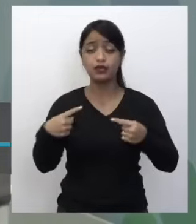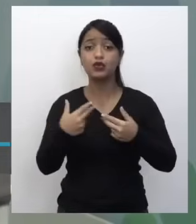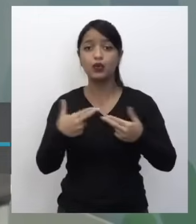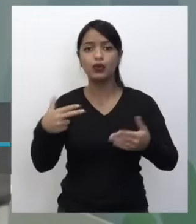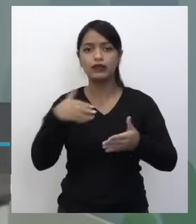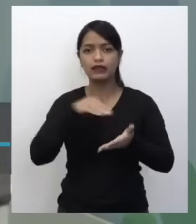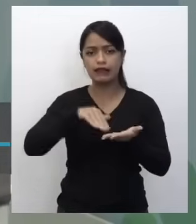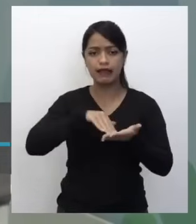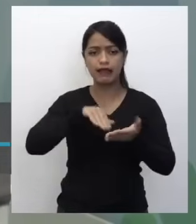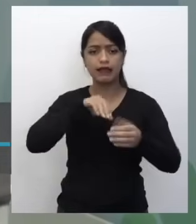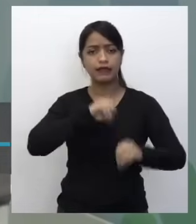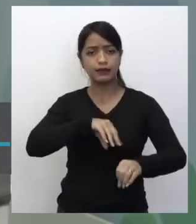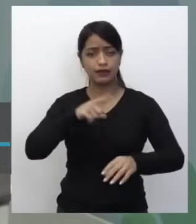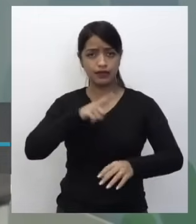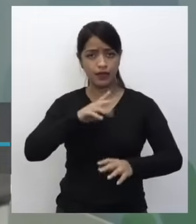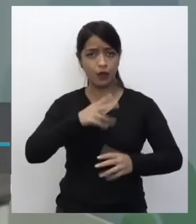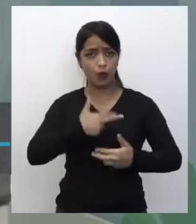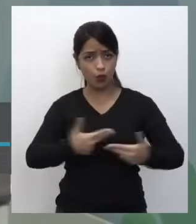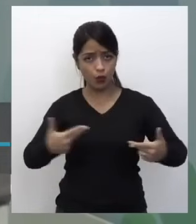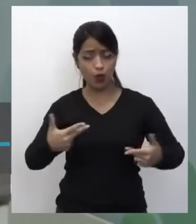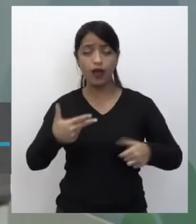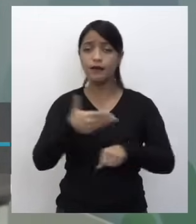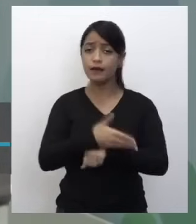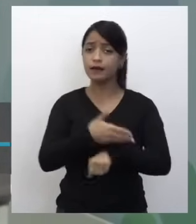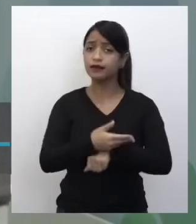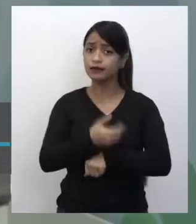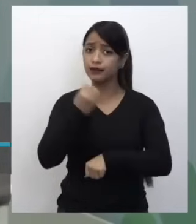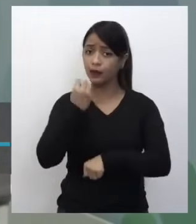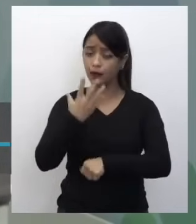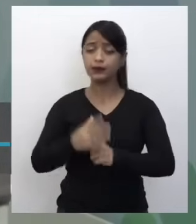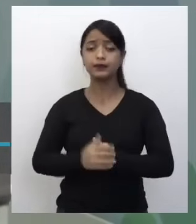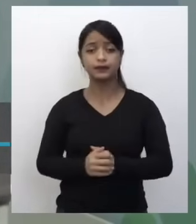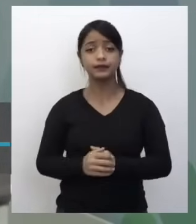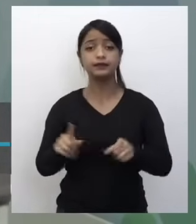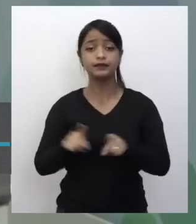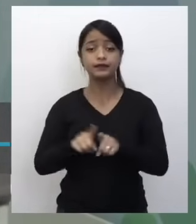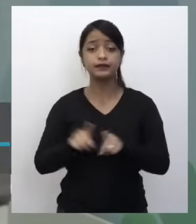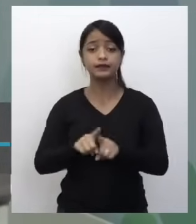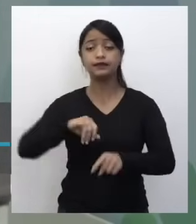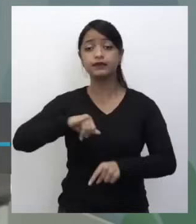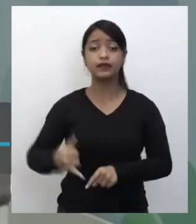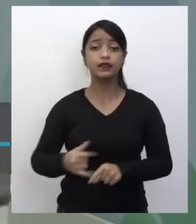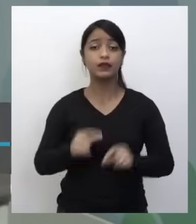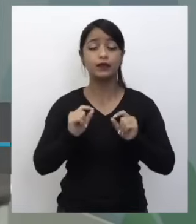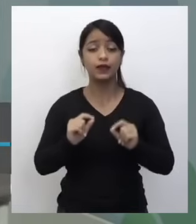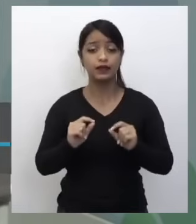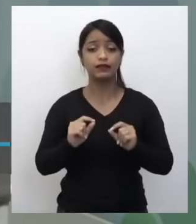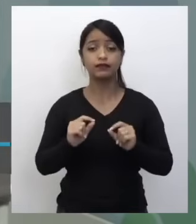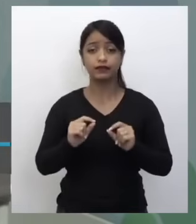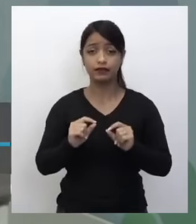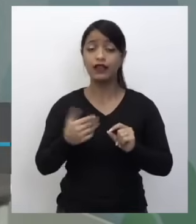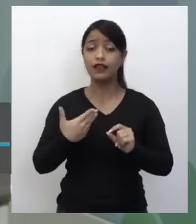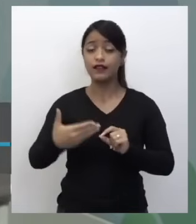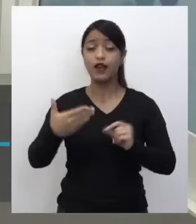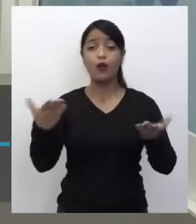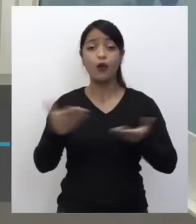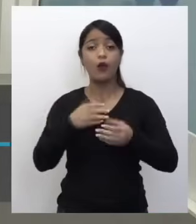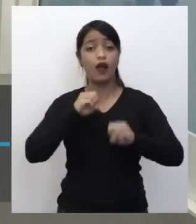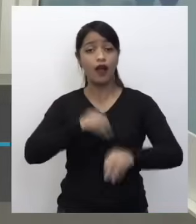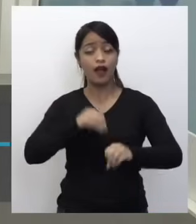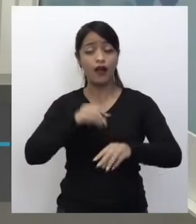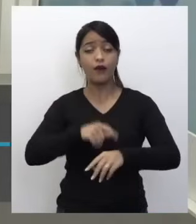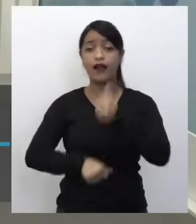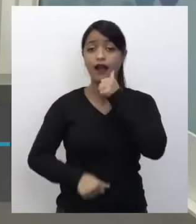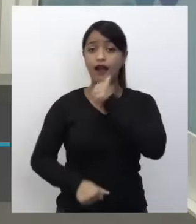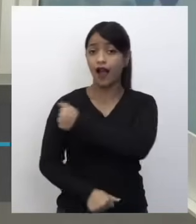né, professora? Muito bem. E aproveitando, né, de participação, né, tem a participação de uma professora, de uma aluna na sua aula aqui, né? Muito bem.